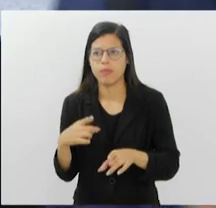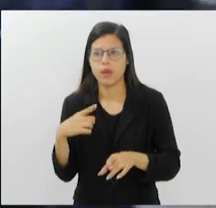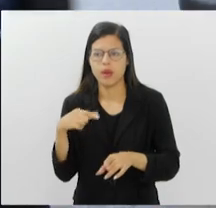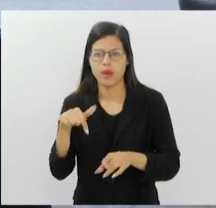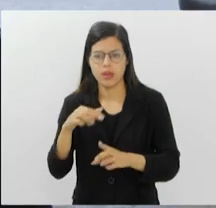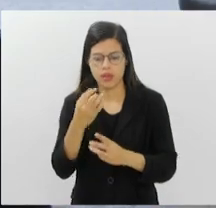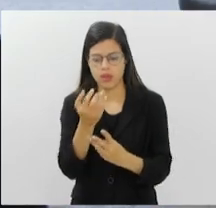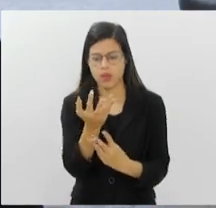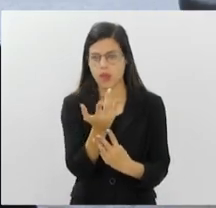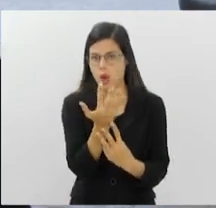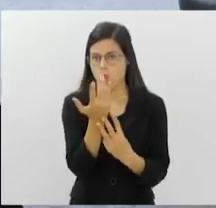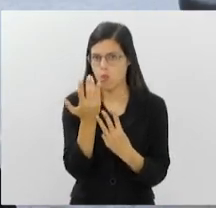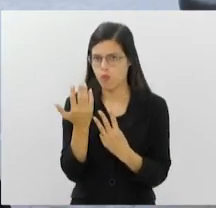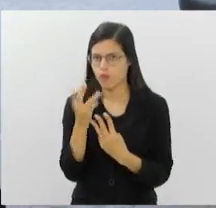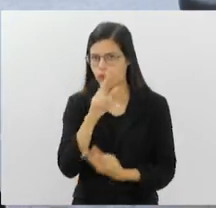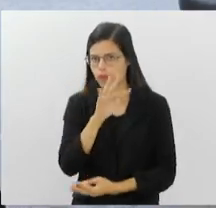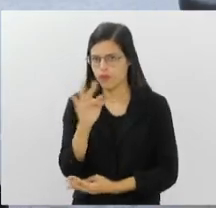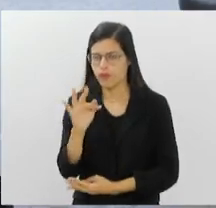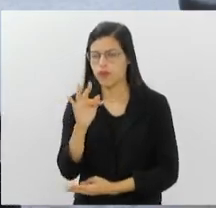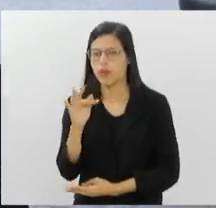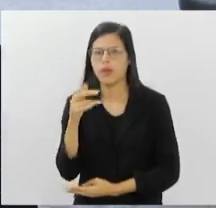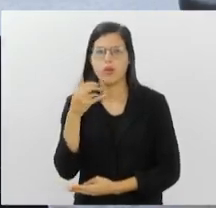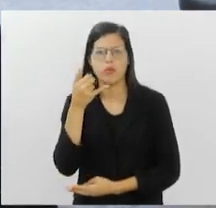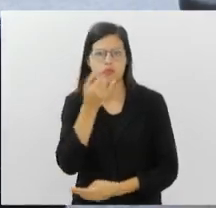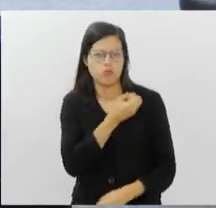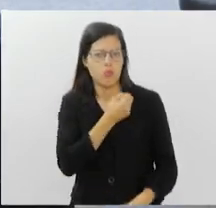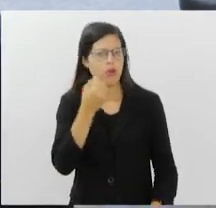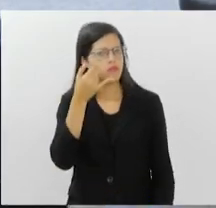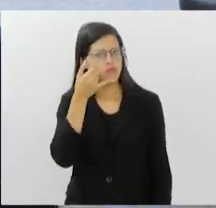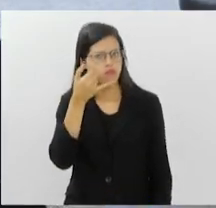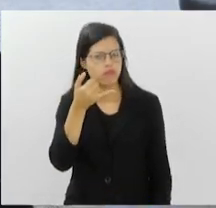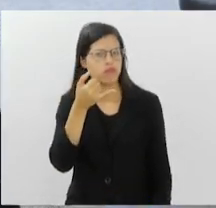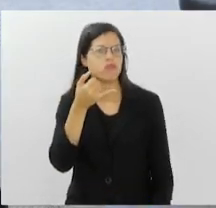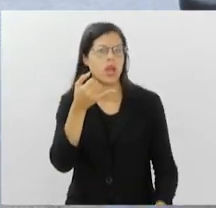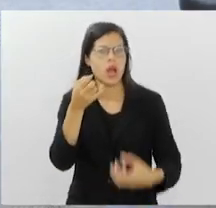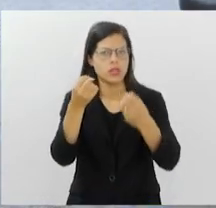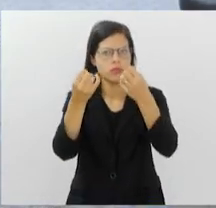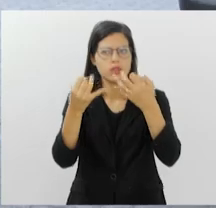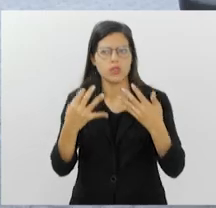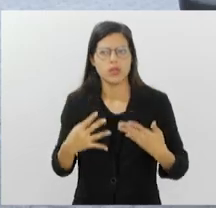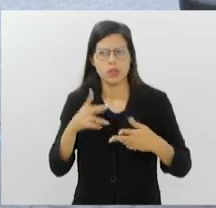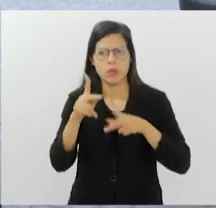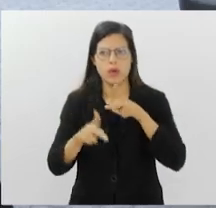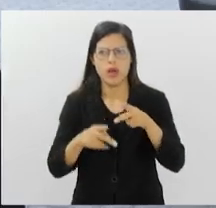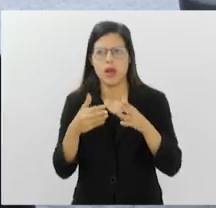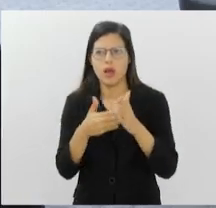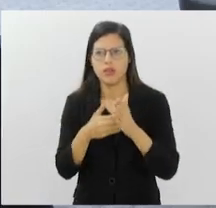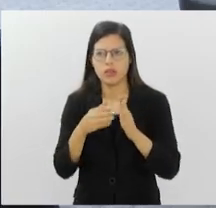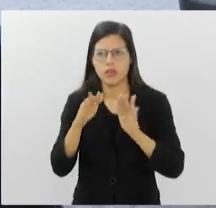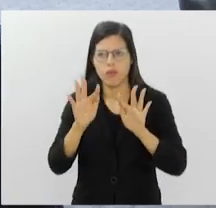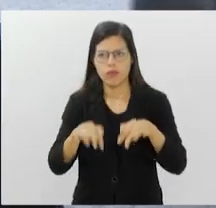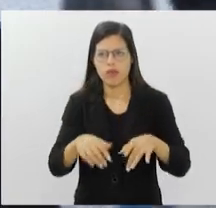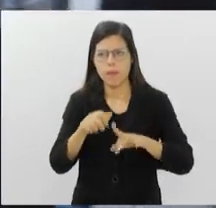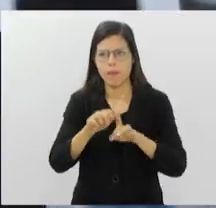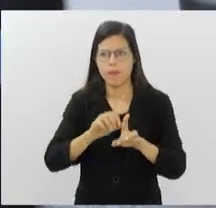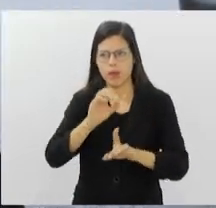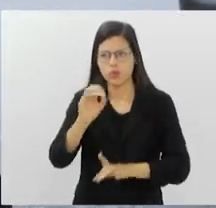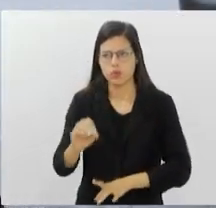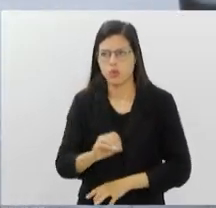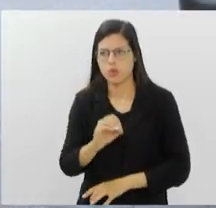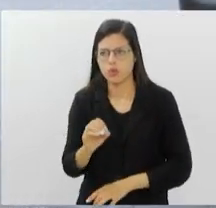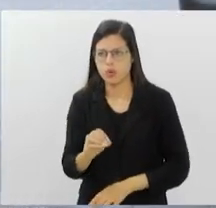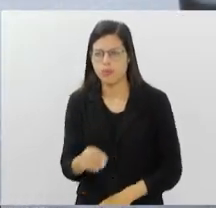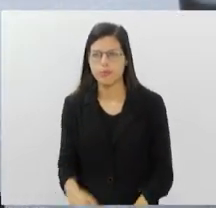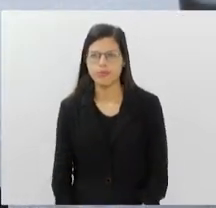UF, na Universidade Federal Fluminense, um telefone para o esclarecimento da população até o final de um mês de outubro. Como é que é essa campanha? Explica um pouco para a gente.